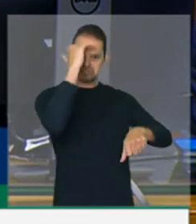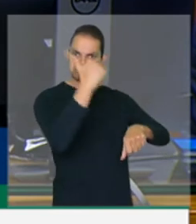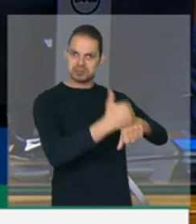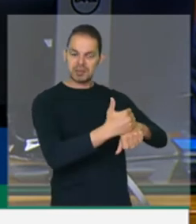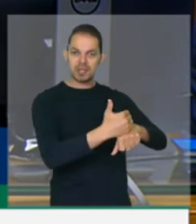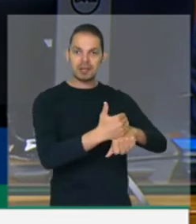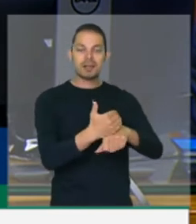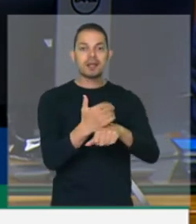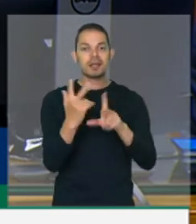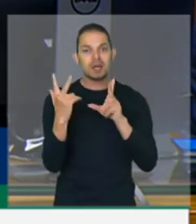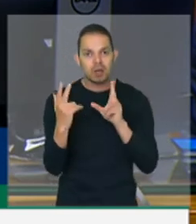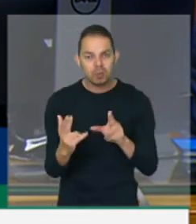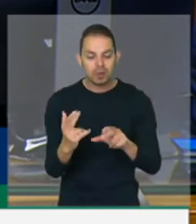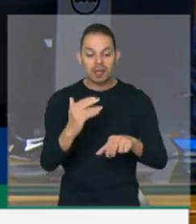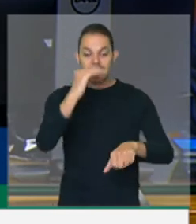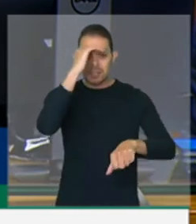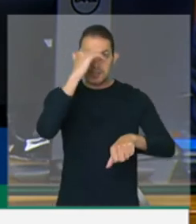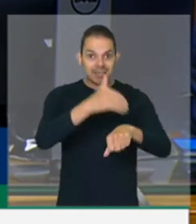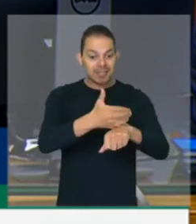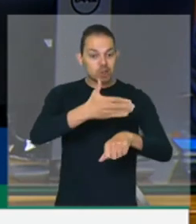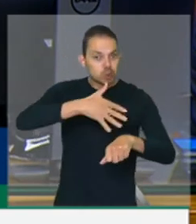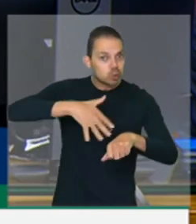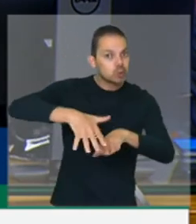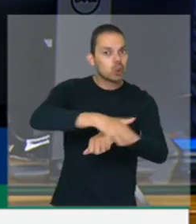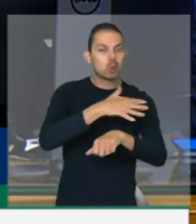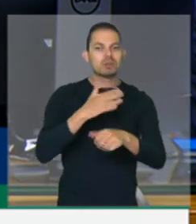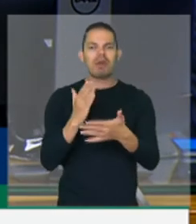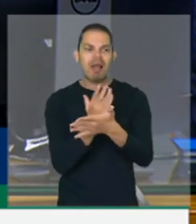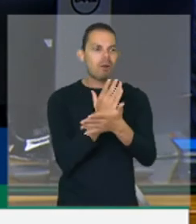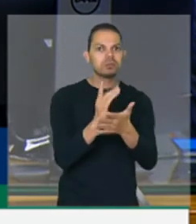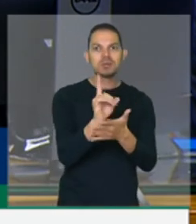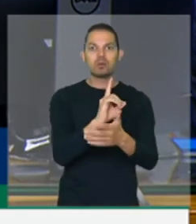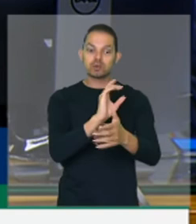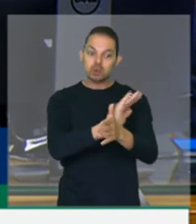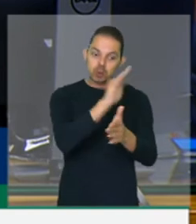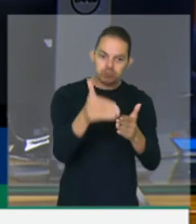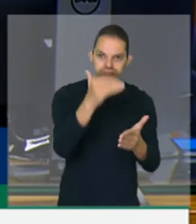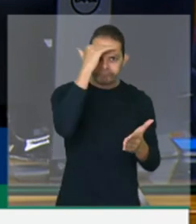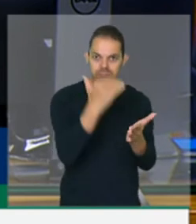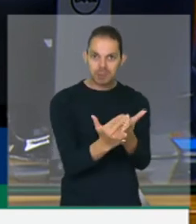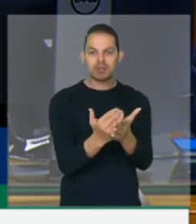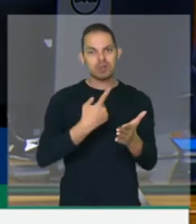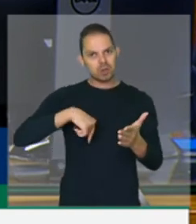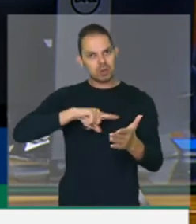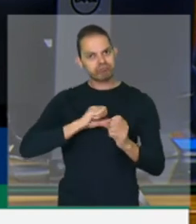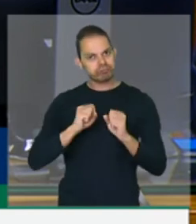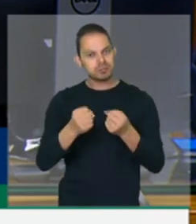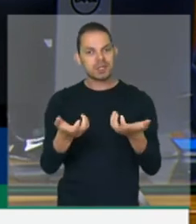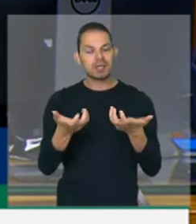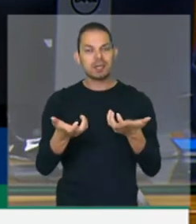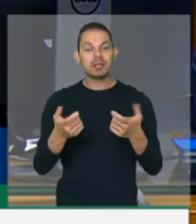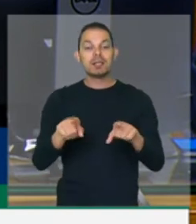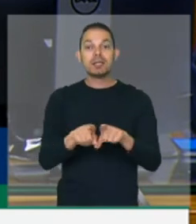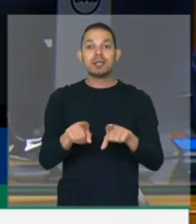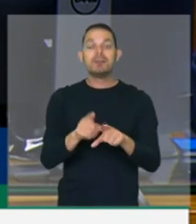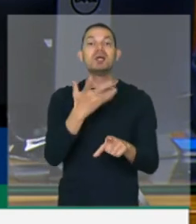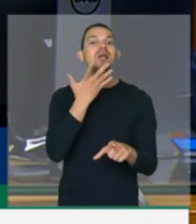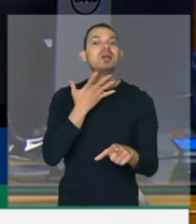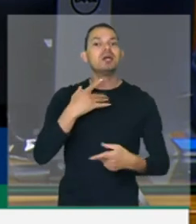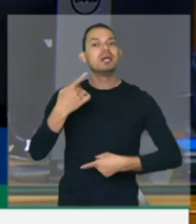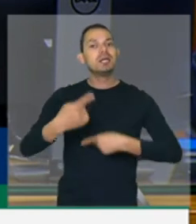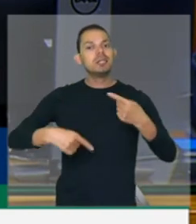é respeitá-la por inteiro, e vamos zelar por isso. Temos que dirigir nossas energias políticas